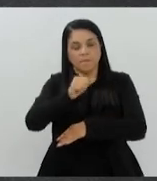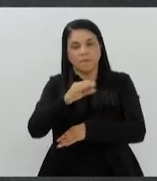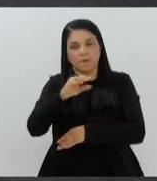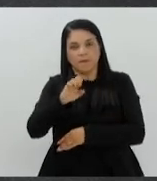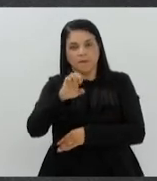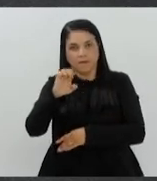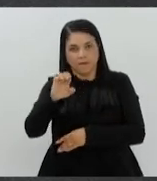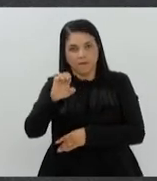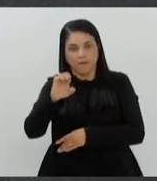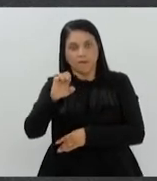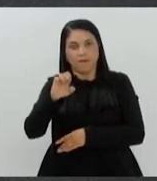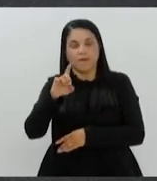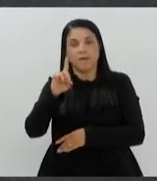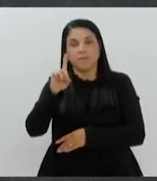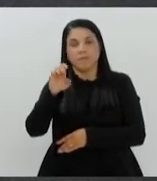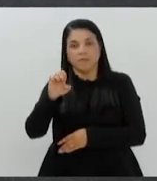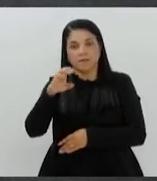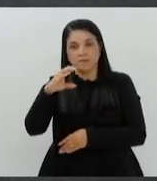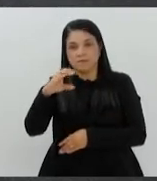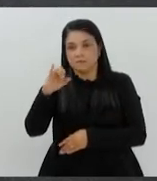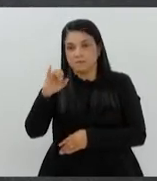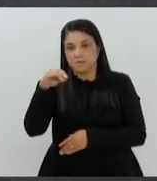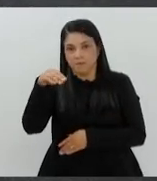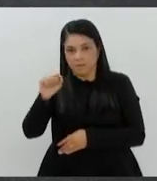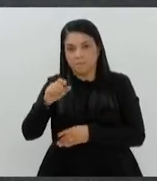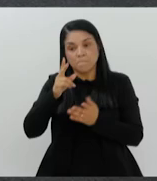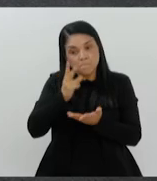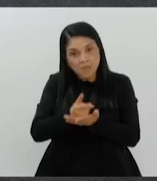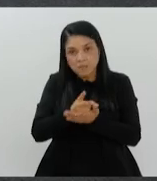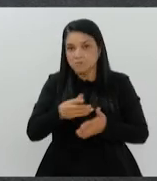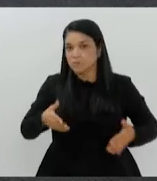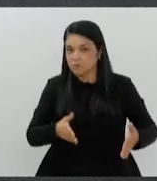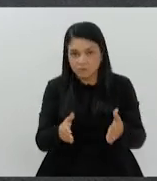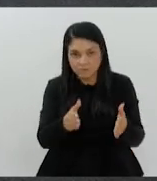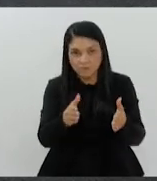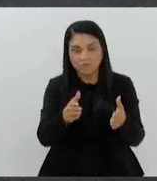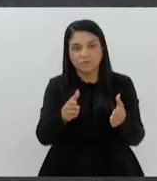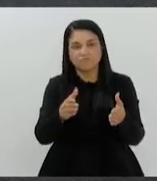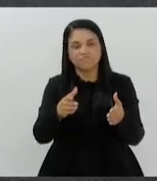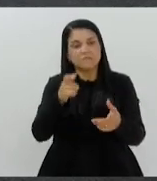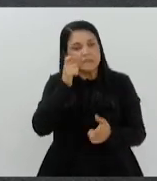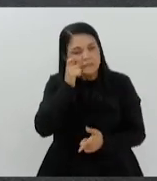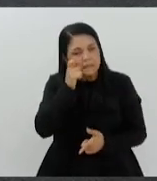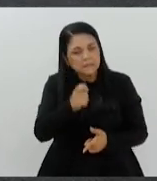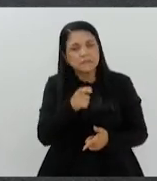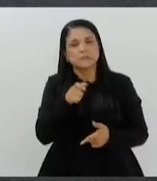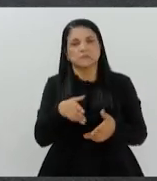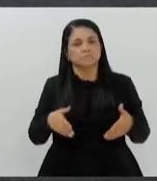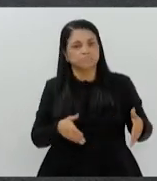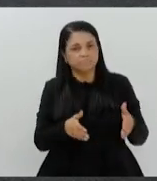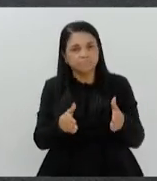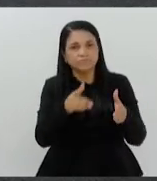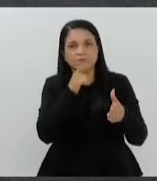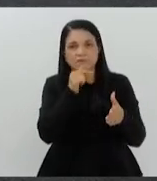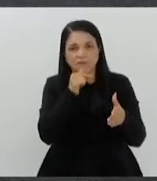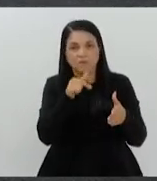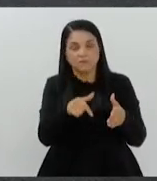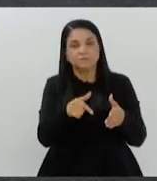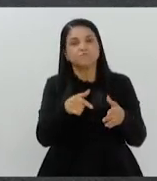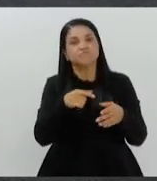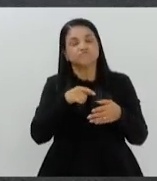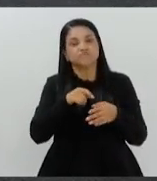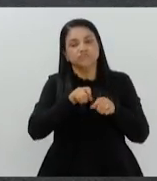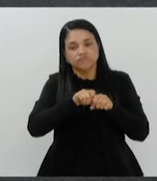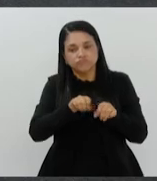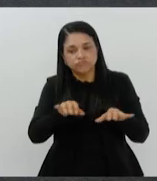litoral de Macaé. E ele é um rio muito interessante. Ele serve para abastecimento